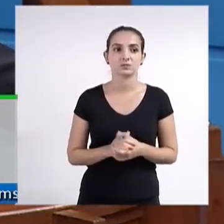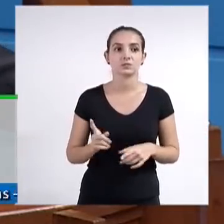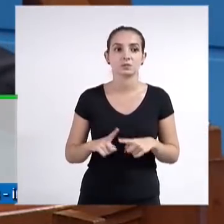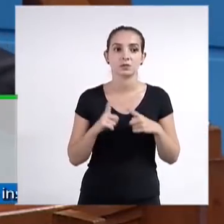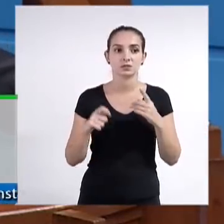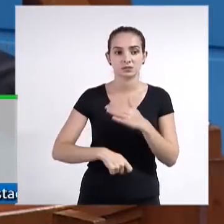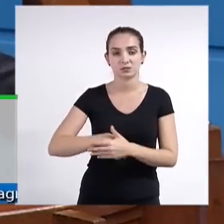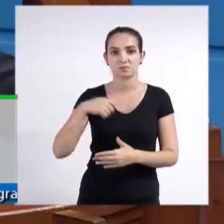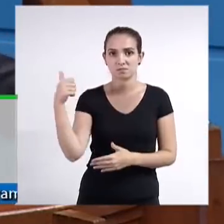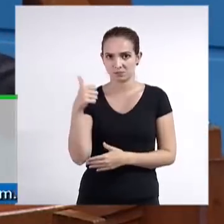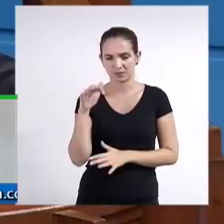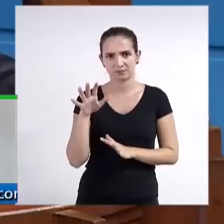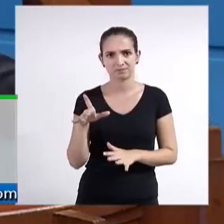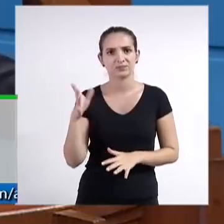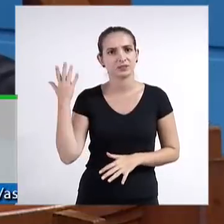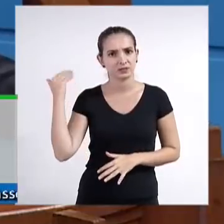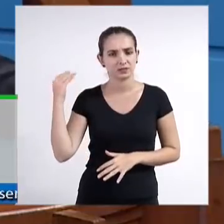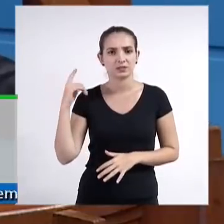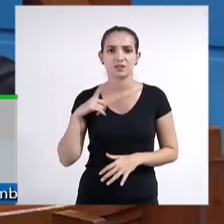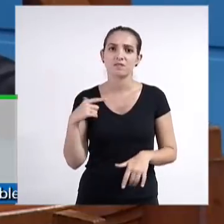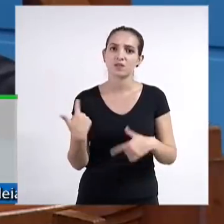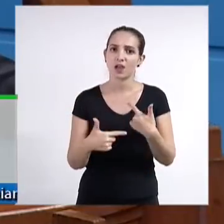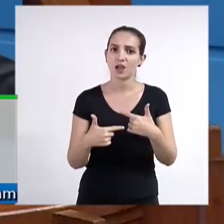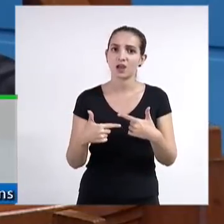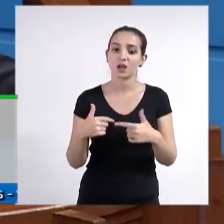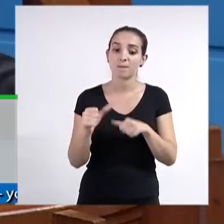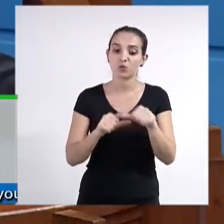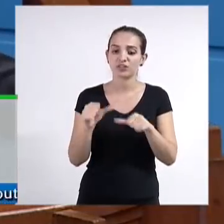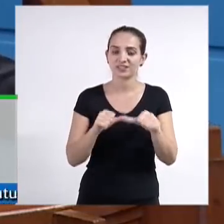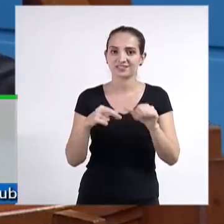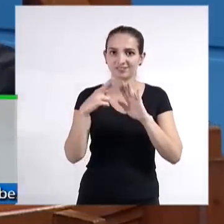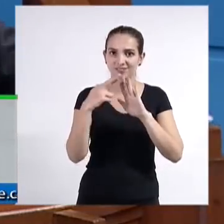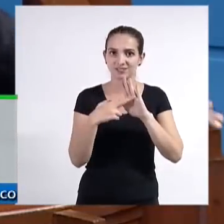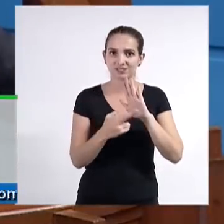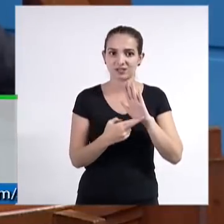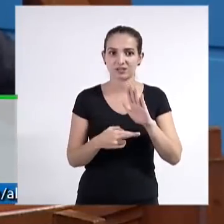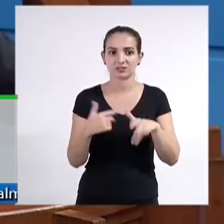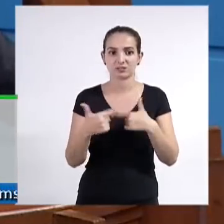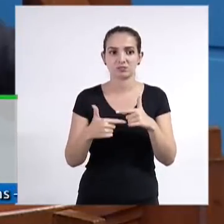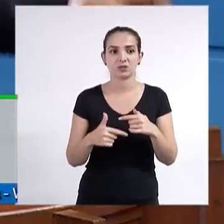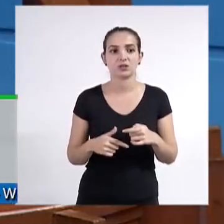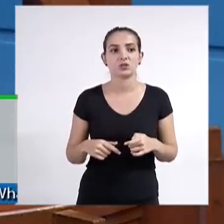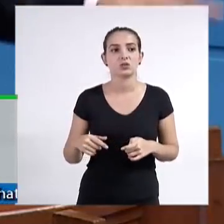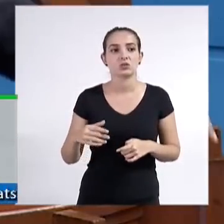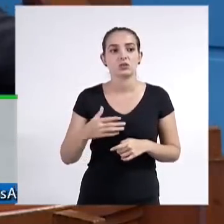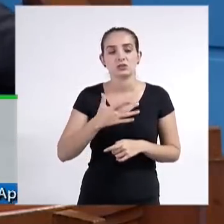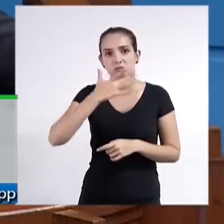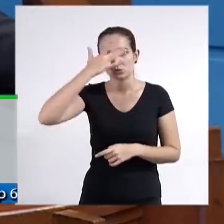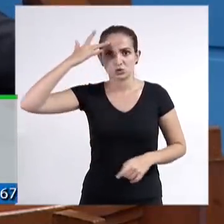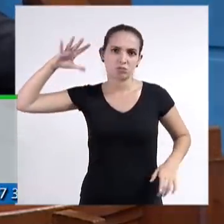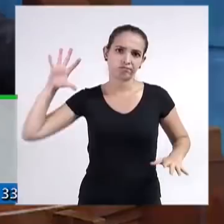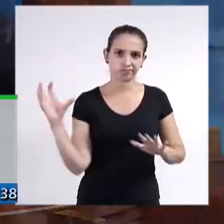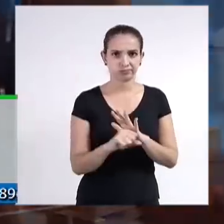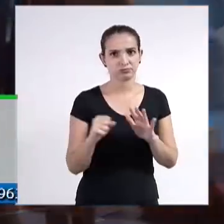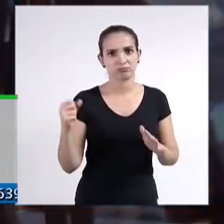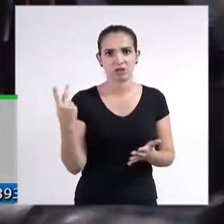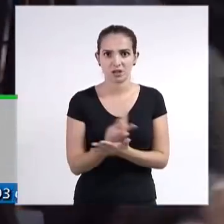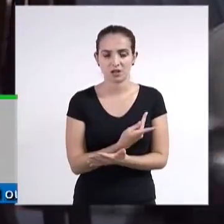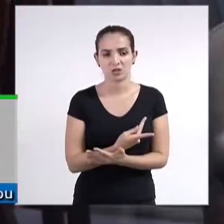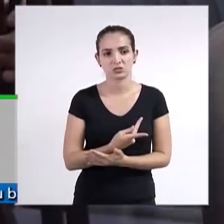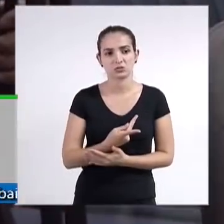Primeiro, a reforma trabalhista, deputado Pedro Kemp, pelo golpista Temer, as terceirizações,